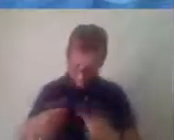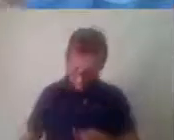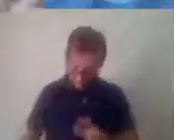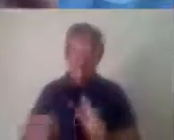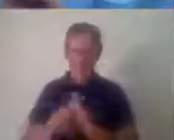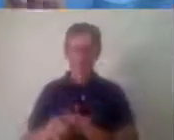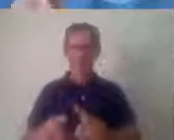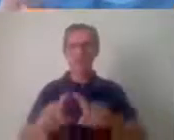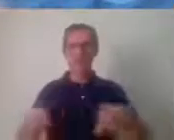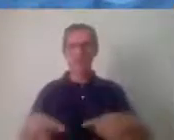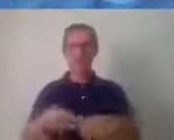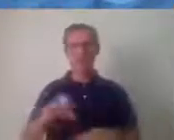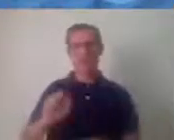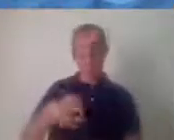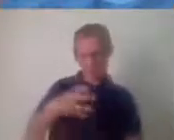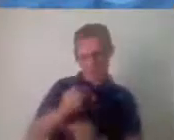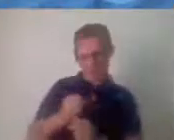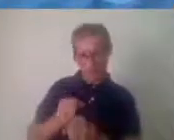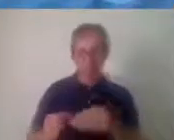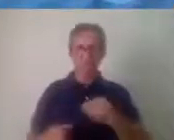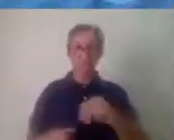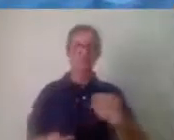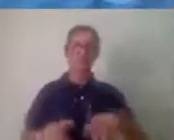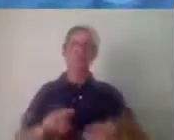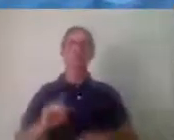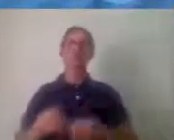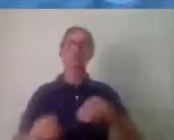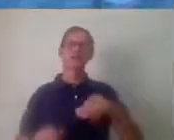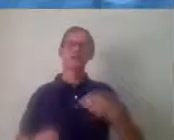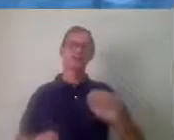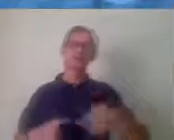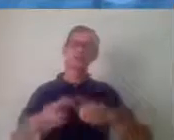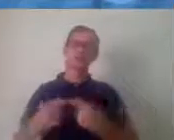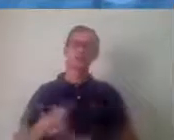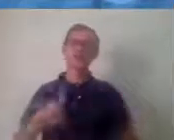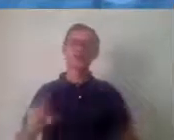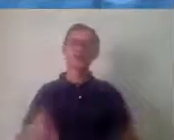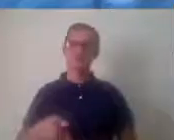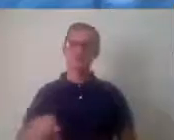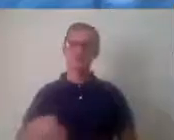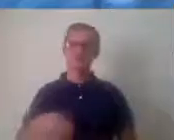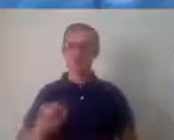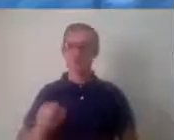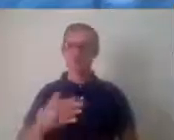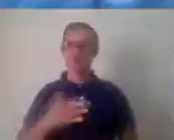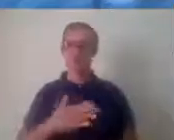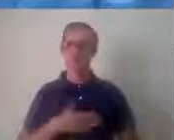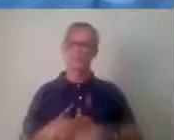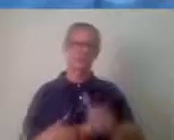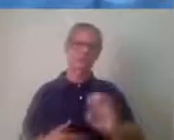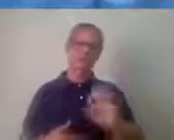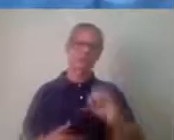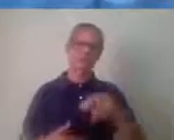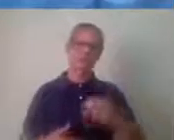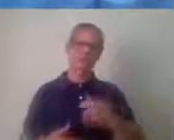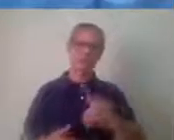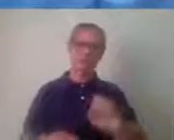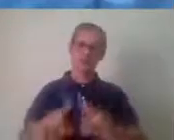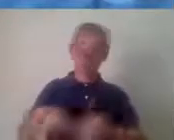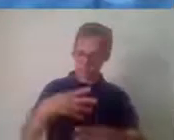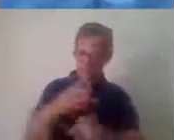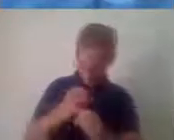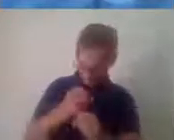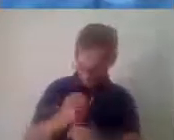Determina a região S, calcula a massa. O que é a massa? É a integral sobre a região S da minha densidade. Depois